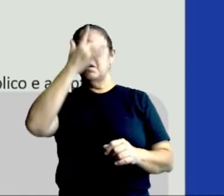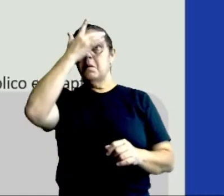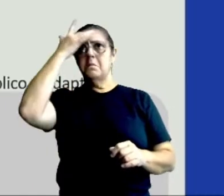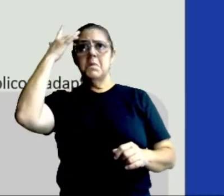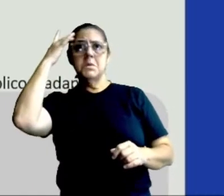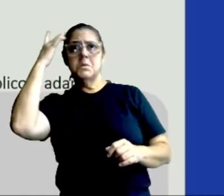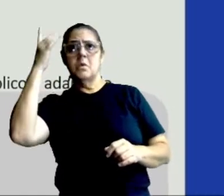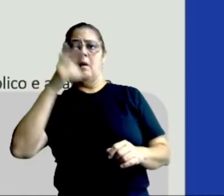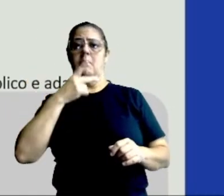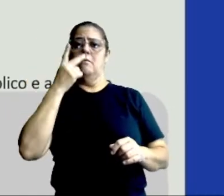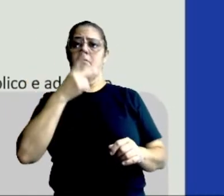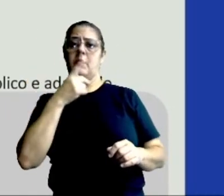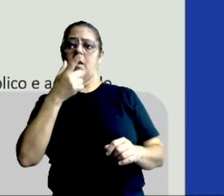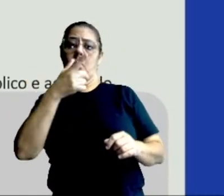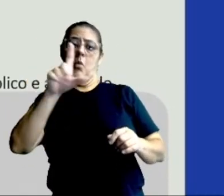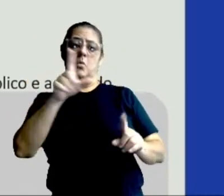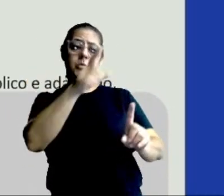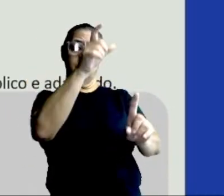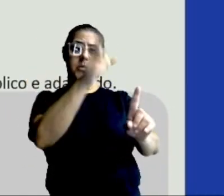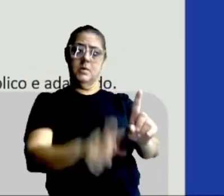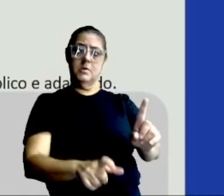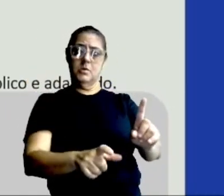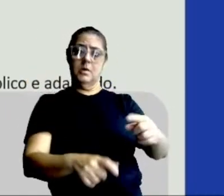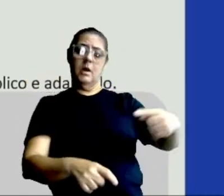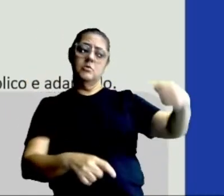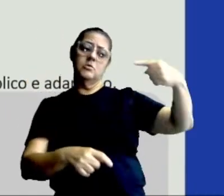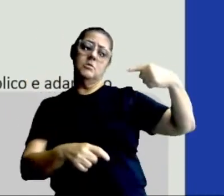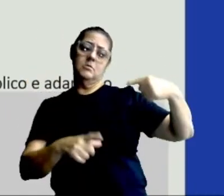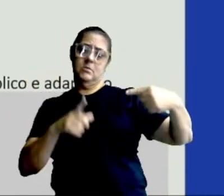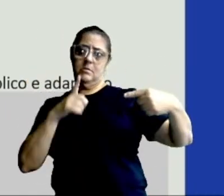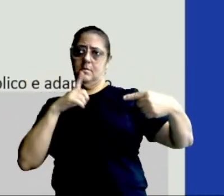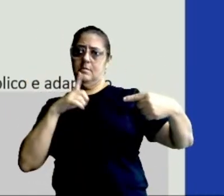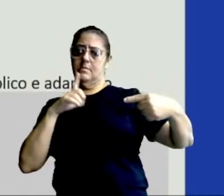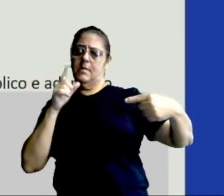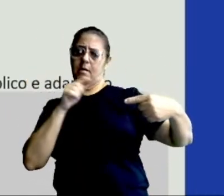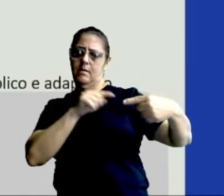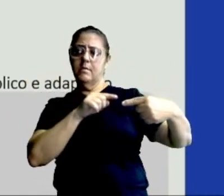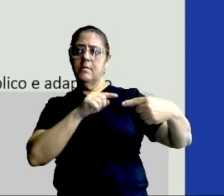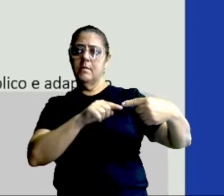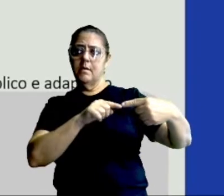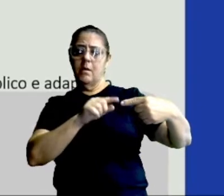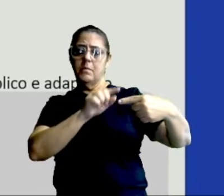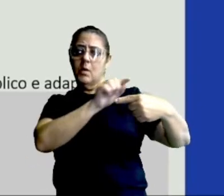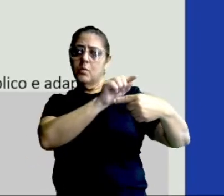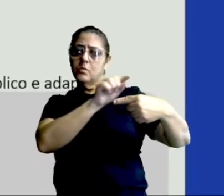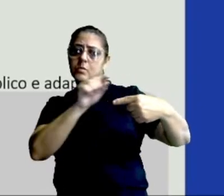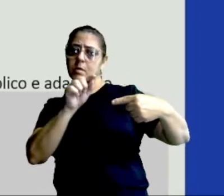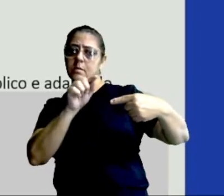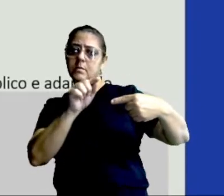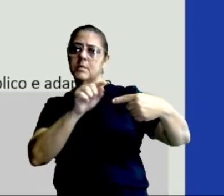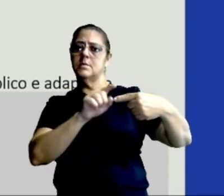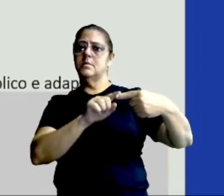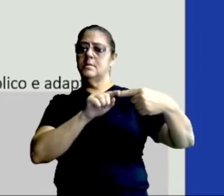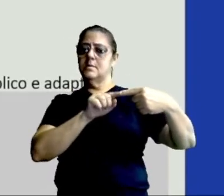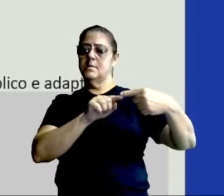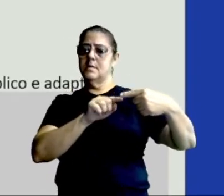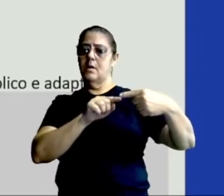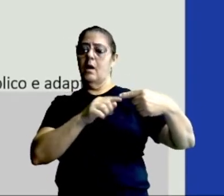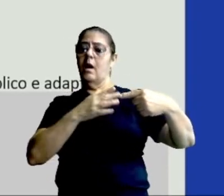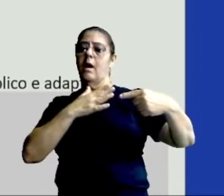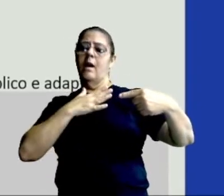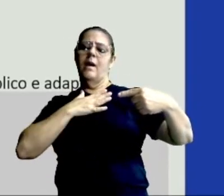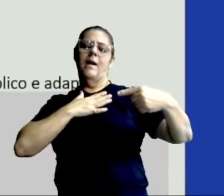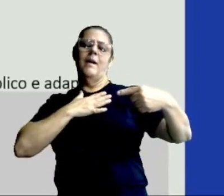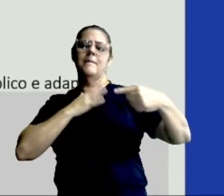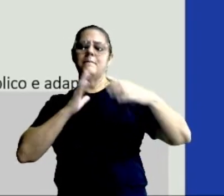alguém viu usar o travessão Então como a gente olhar agora o texto vemos sim no quarto parágrafo onde ele diz a minha